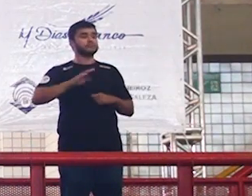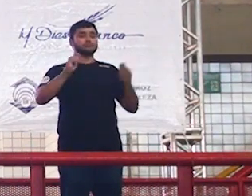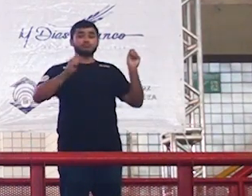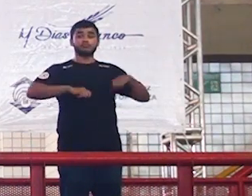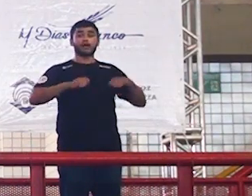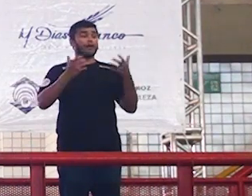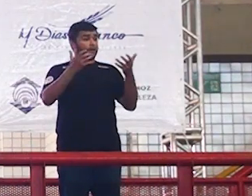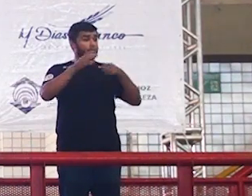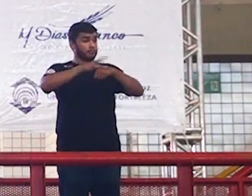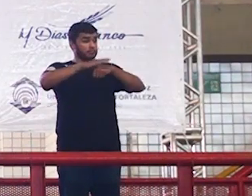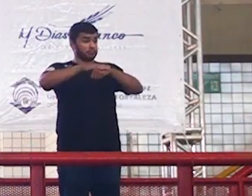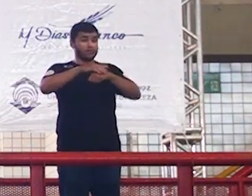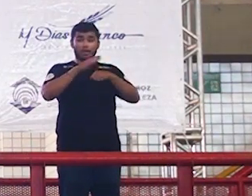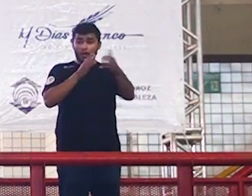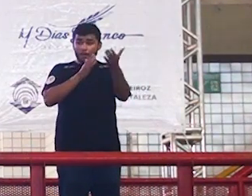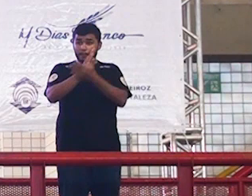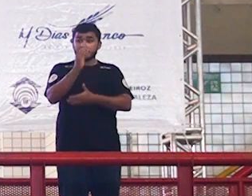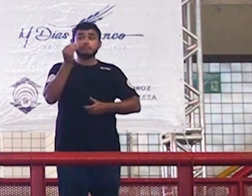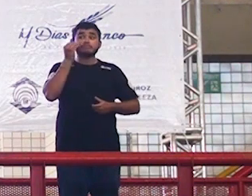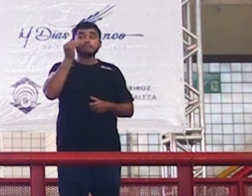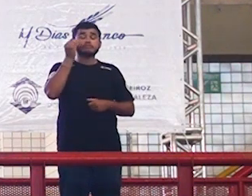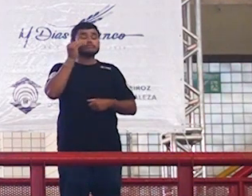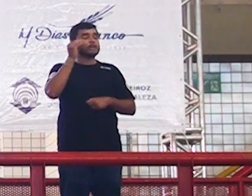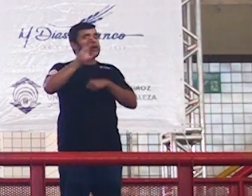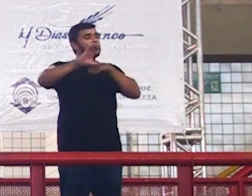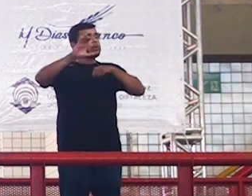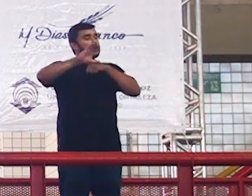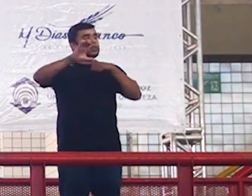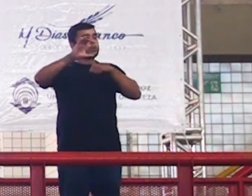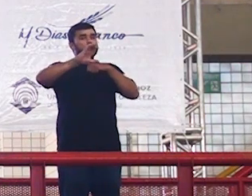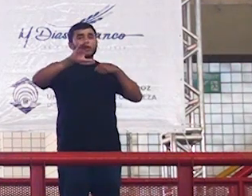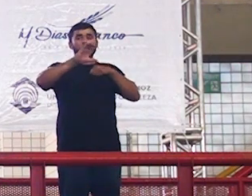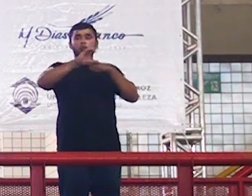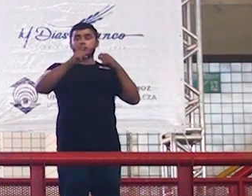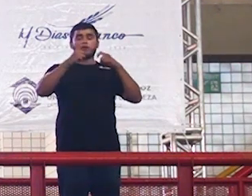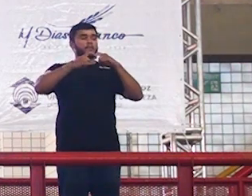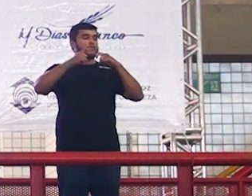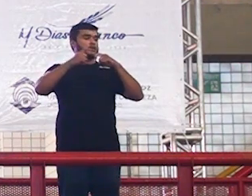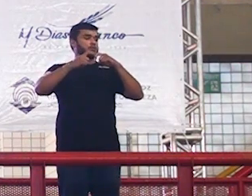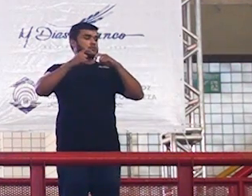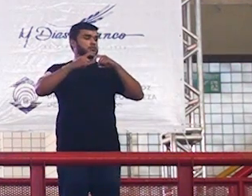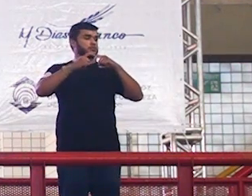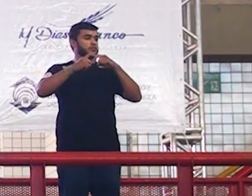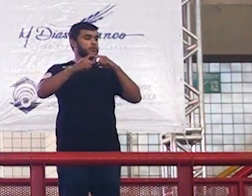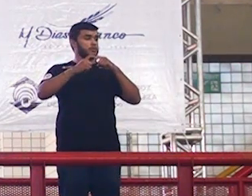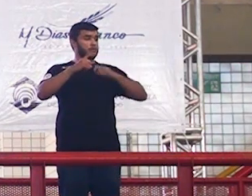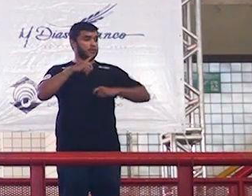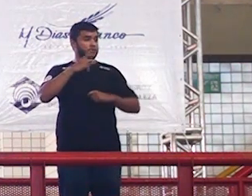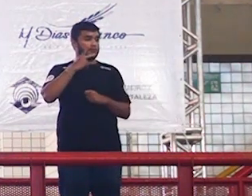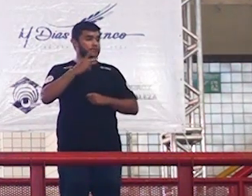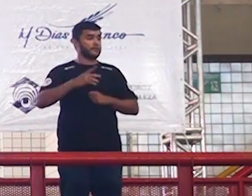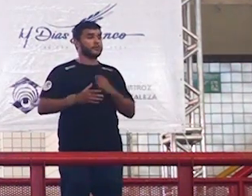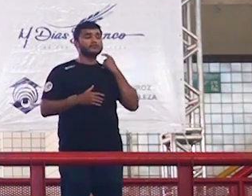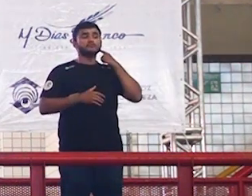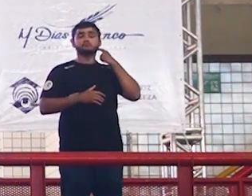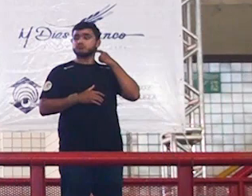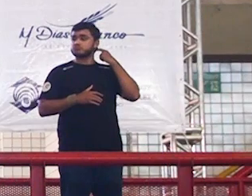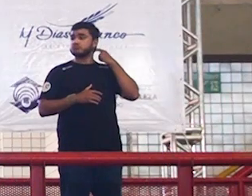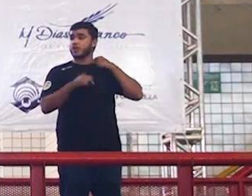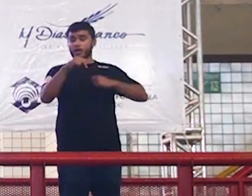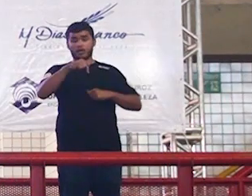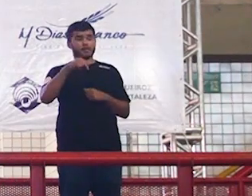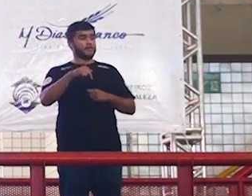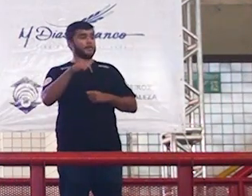quer medicina, tem a chance de passar não só aqui em Fortaleza,